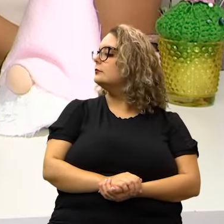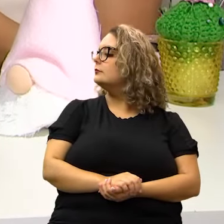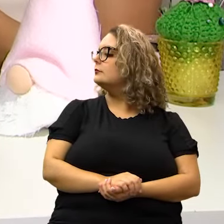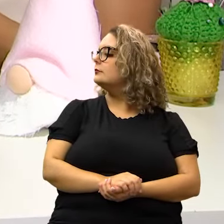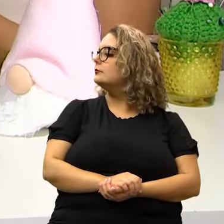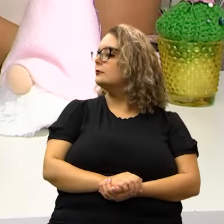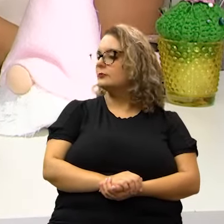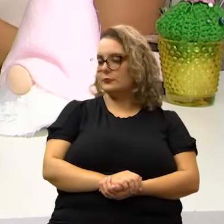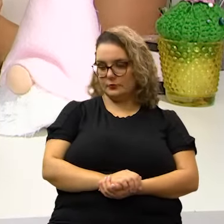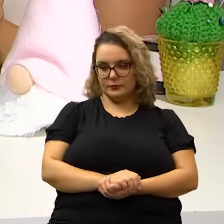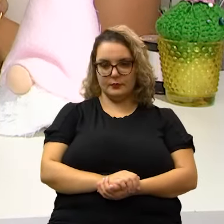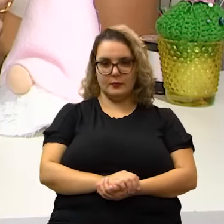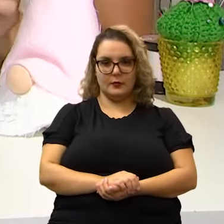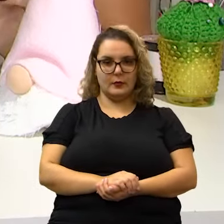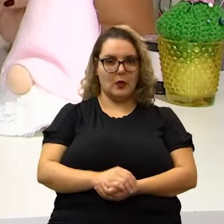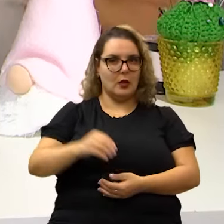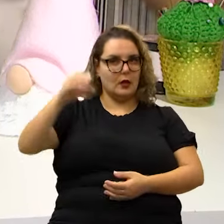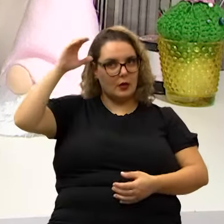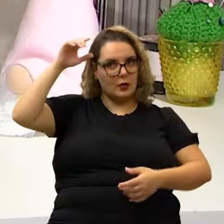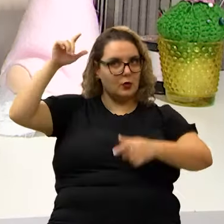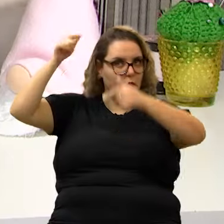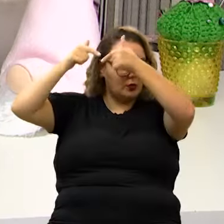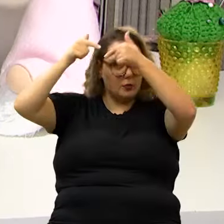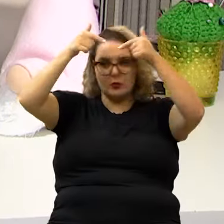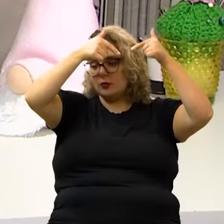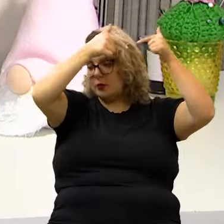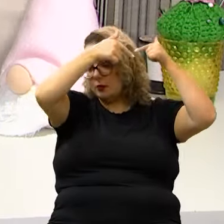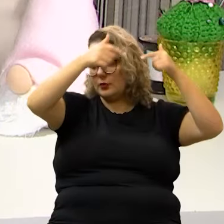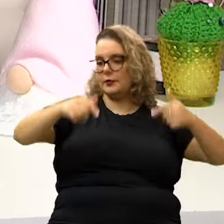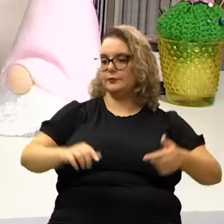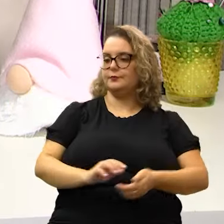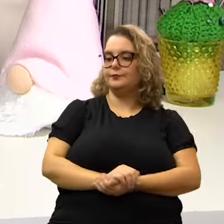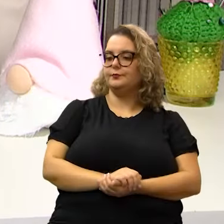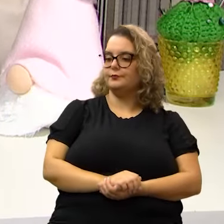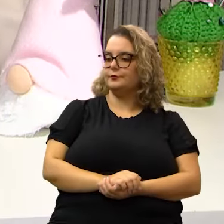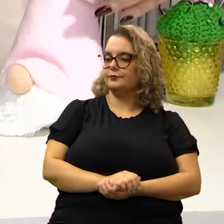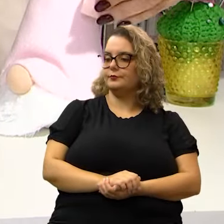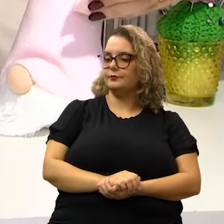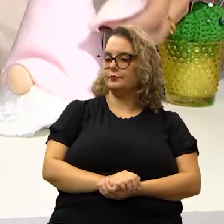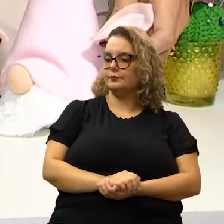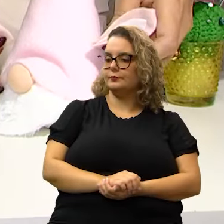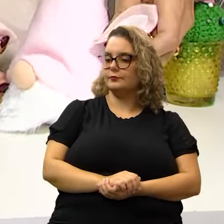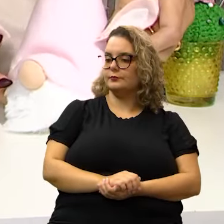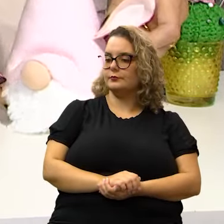A posição que eu vou utilizar, então, para colocar aqui no meu bichinho, eu vou